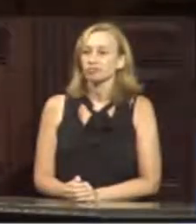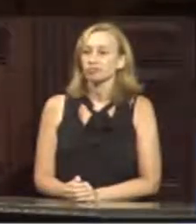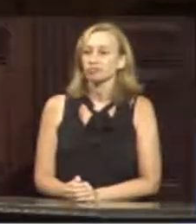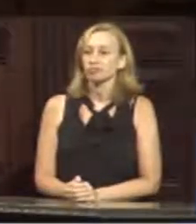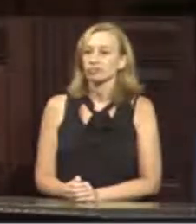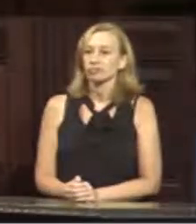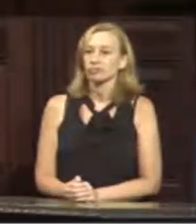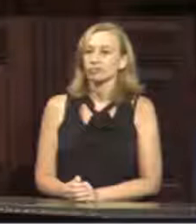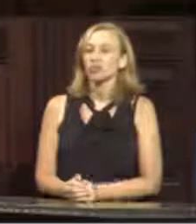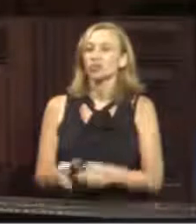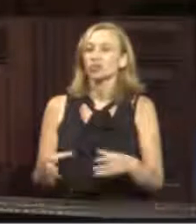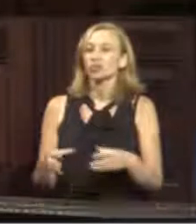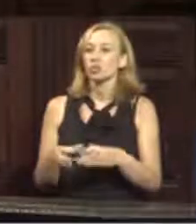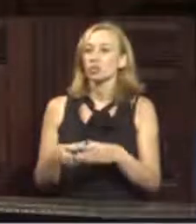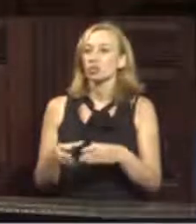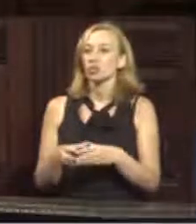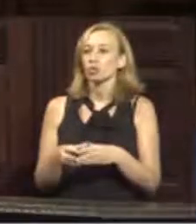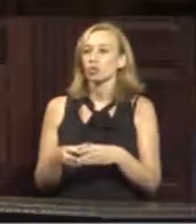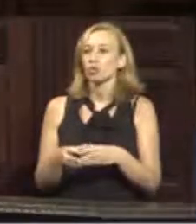de uma comissão,